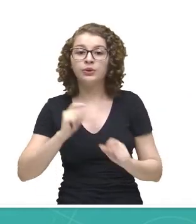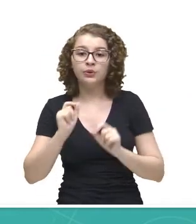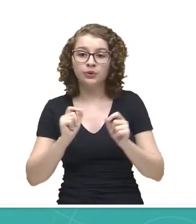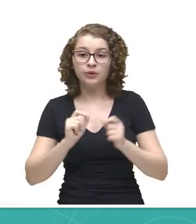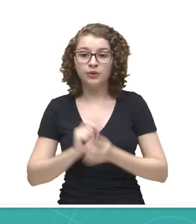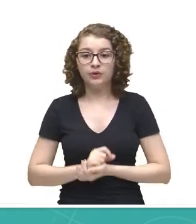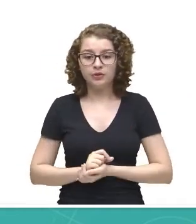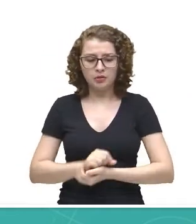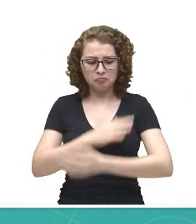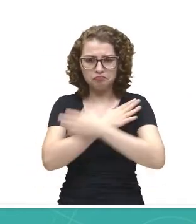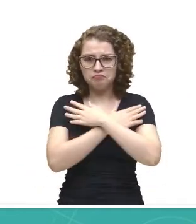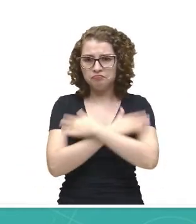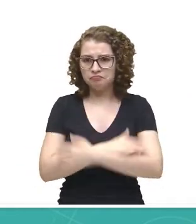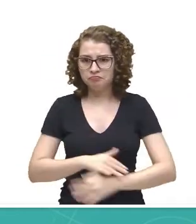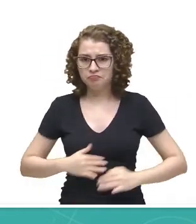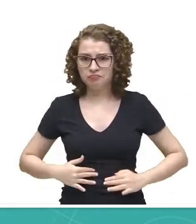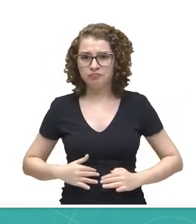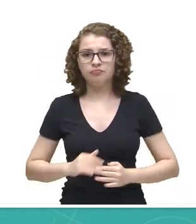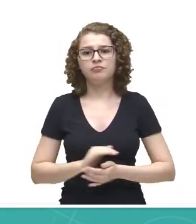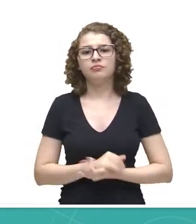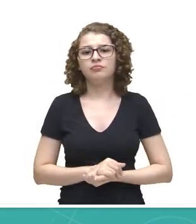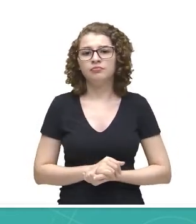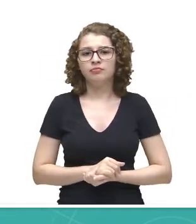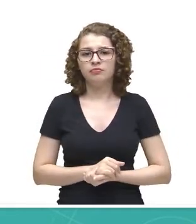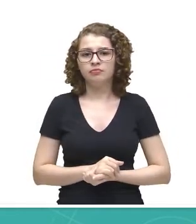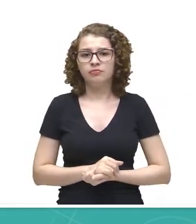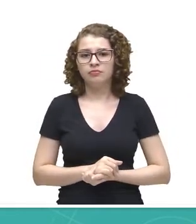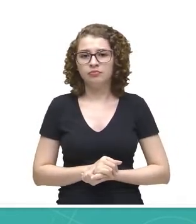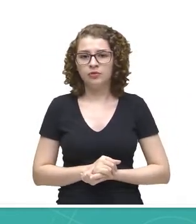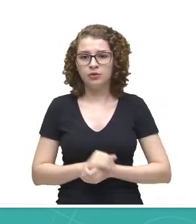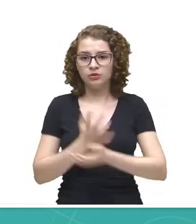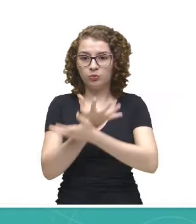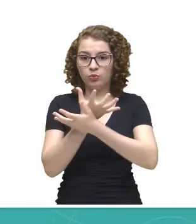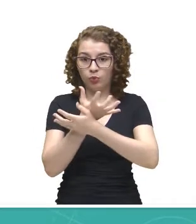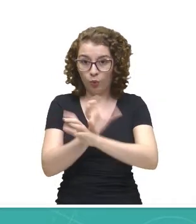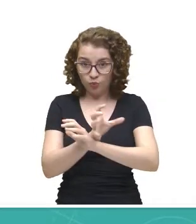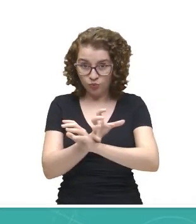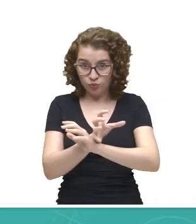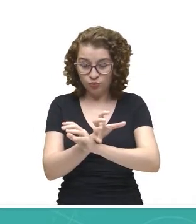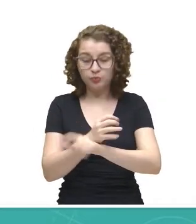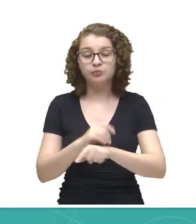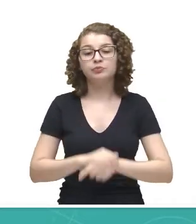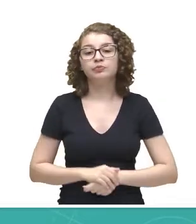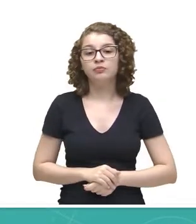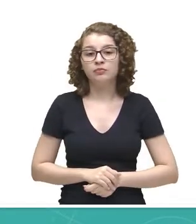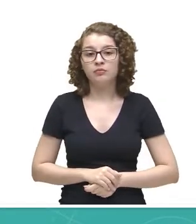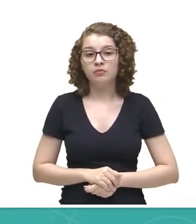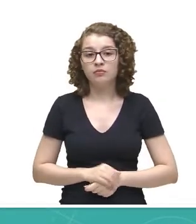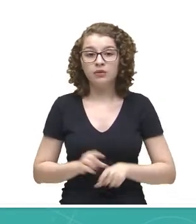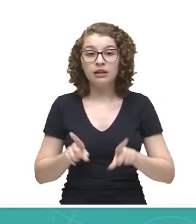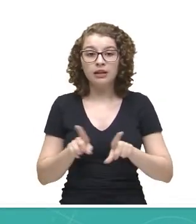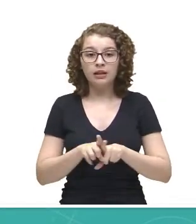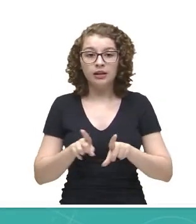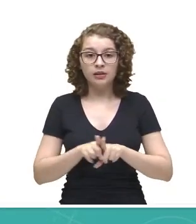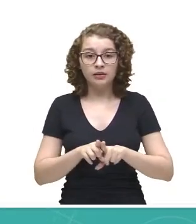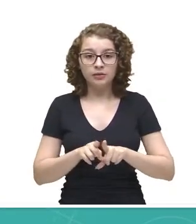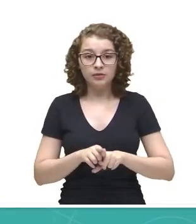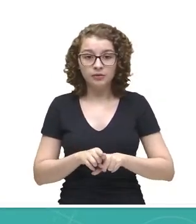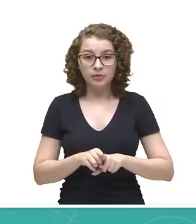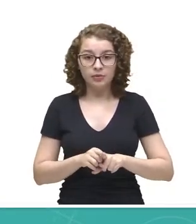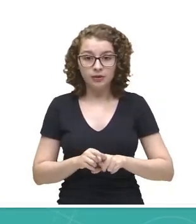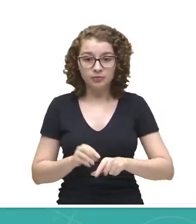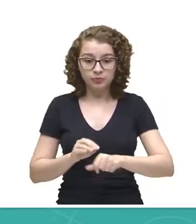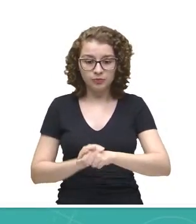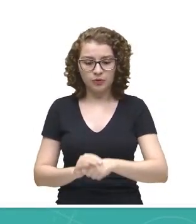diversas partes do nosso corpo. Está presente no nosso tecido ósseo, está presente ali na ligação do músculo com o